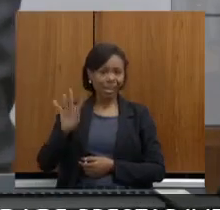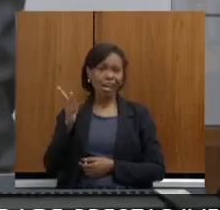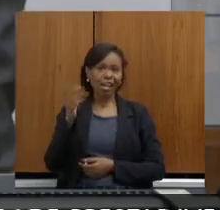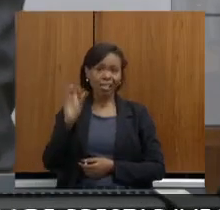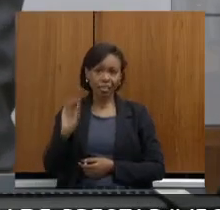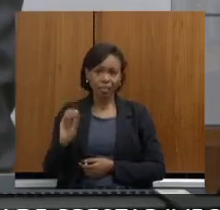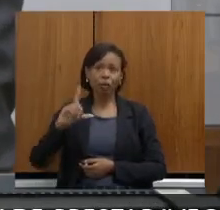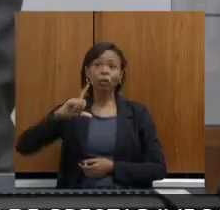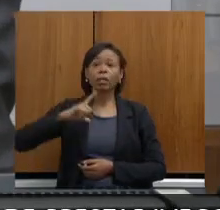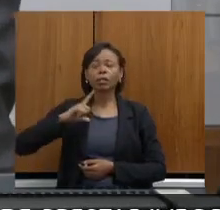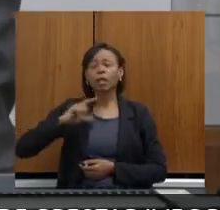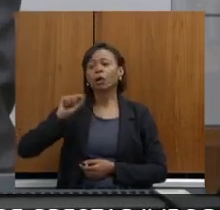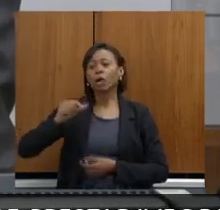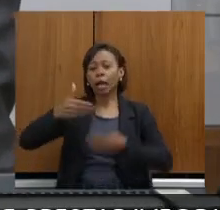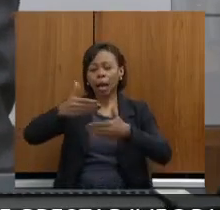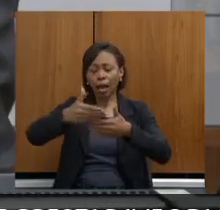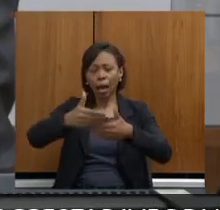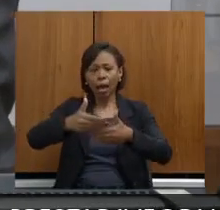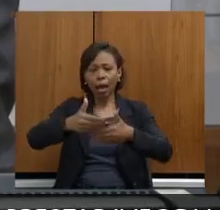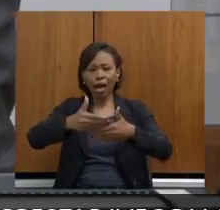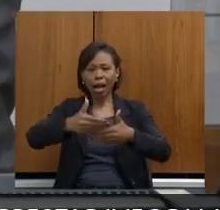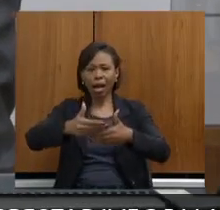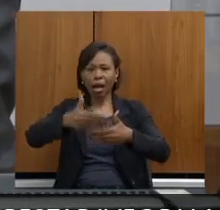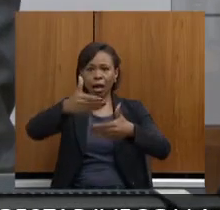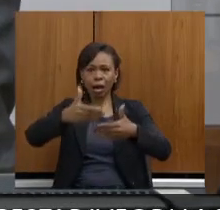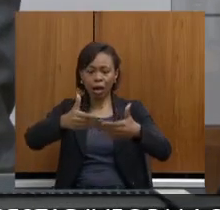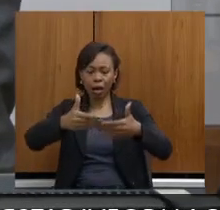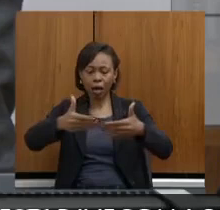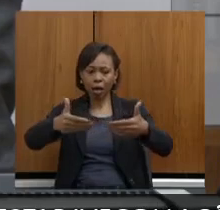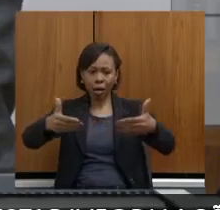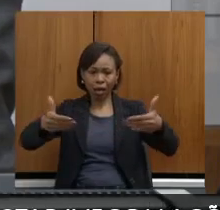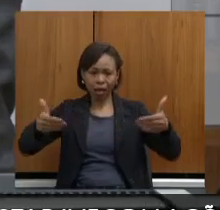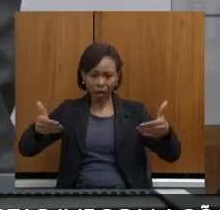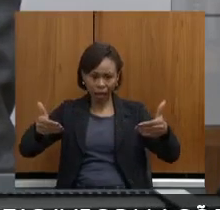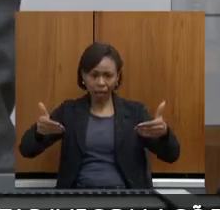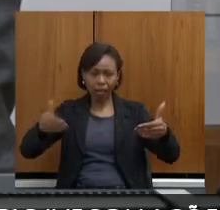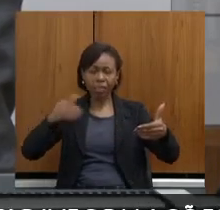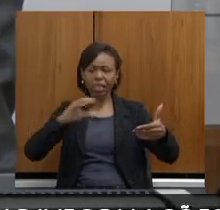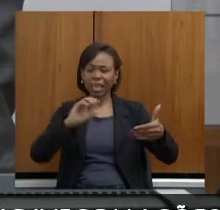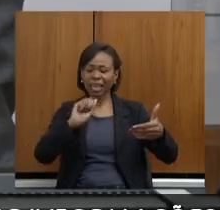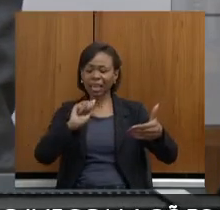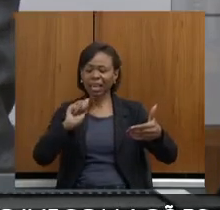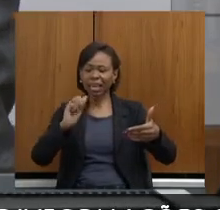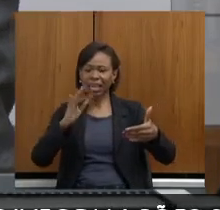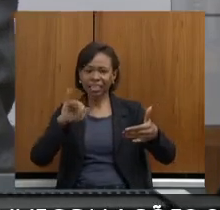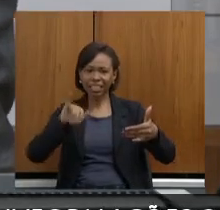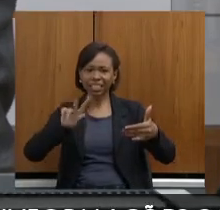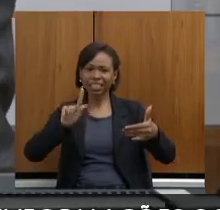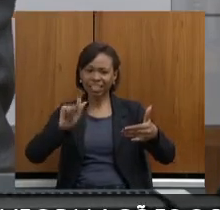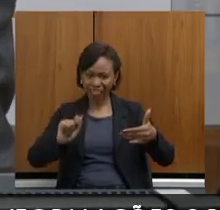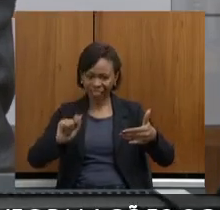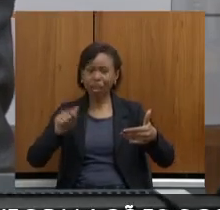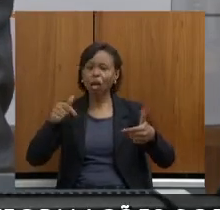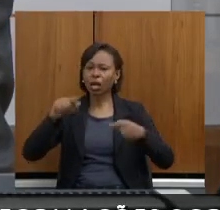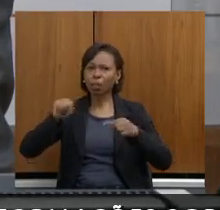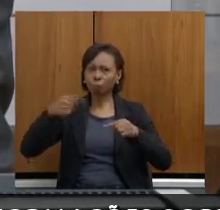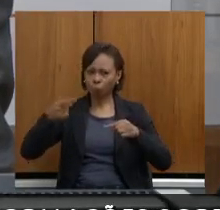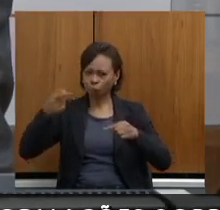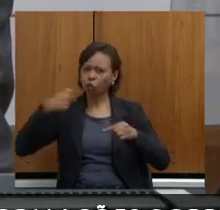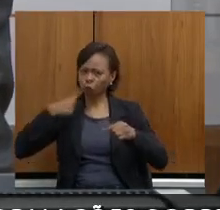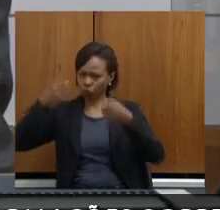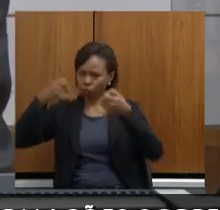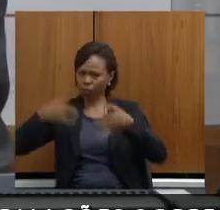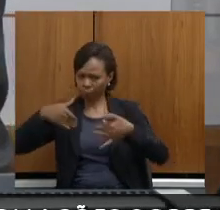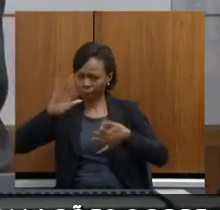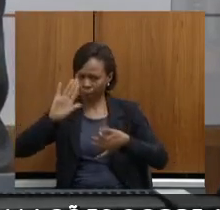naquele local tem uma barragem cima da barragem da Caatinga que eu vou hoje Oi hoje é falar sobre ela hoje aqui à tarde na